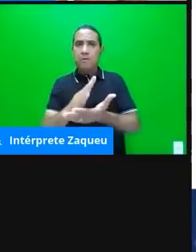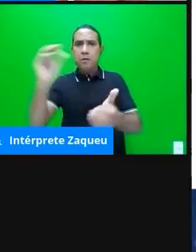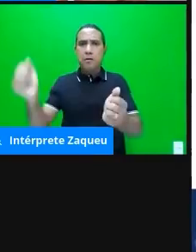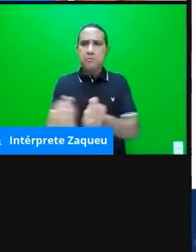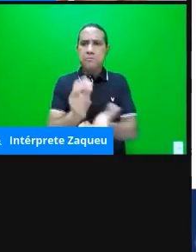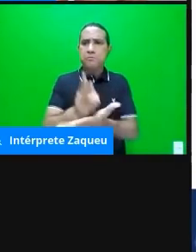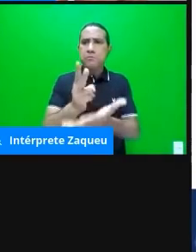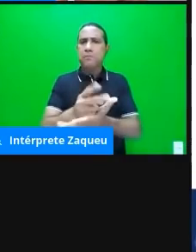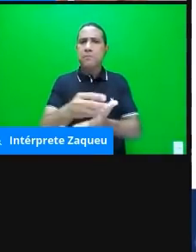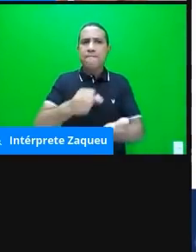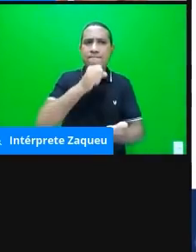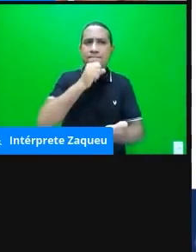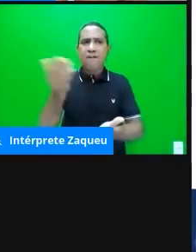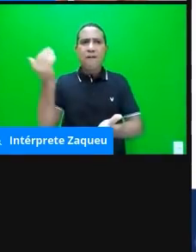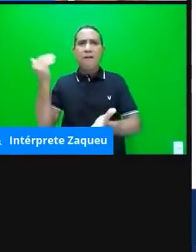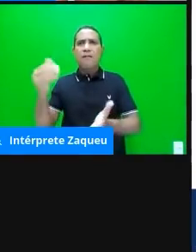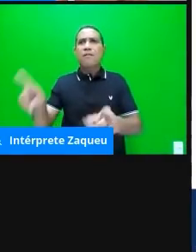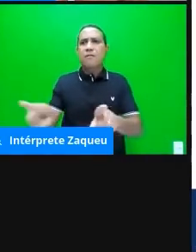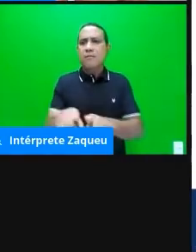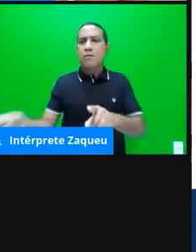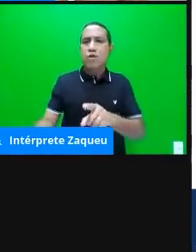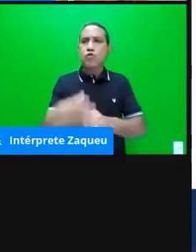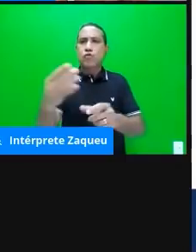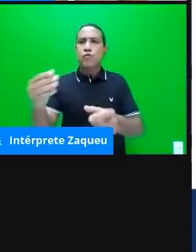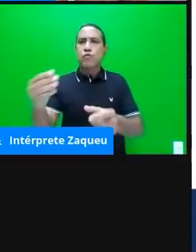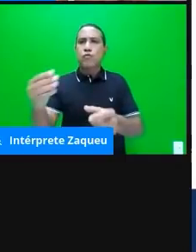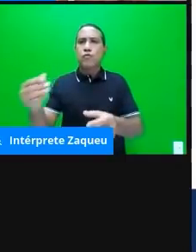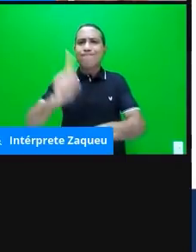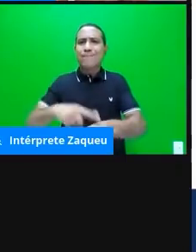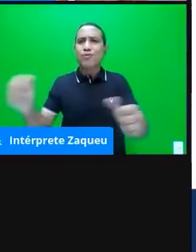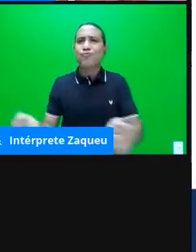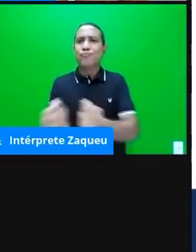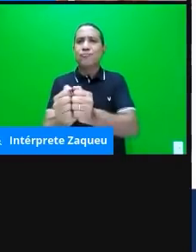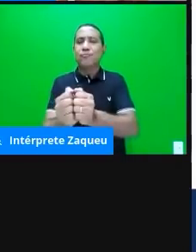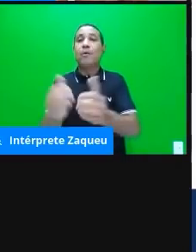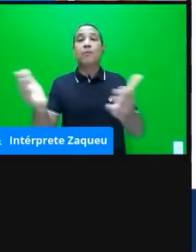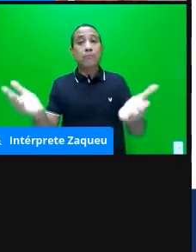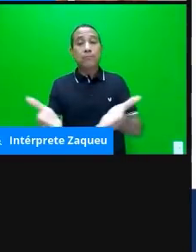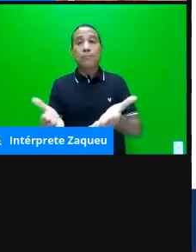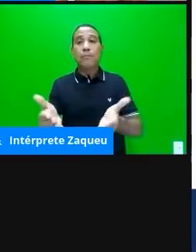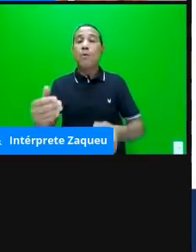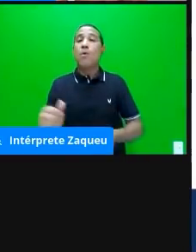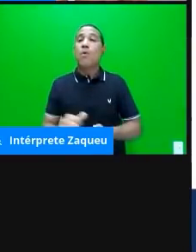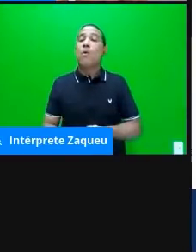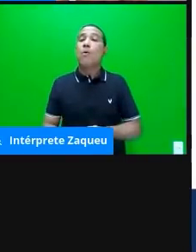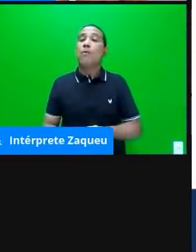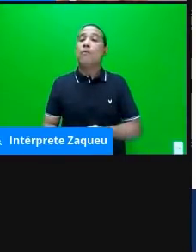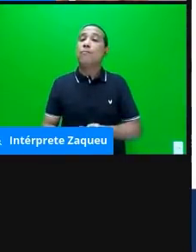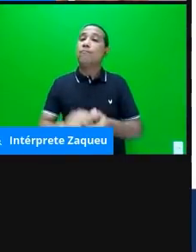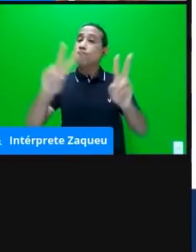mesmo tempo. Deste modo, hoje nós vamos falar um pouquinho sobre